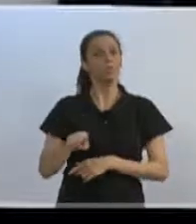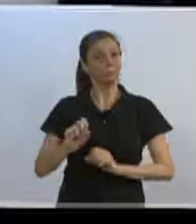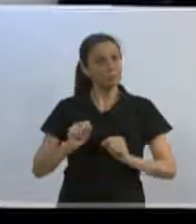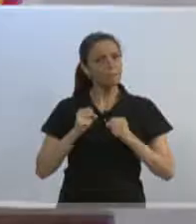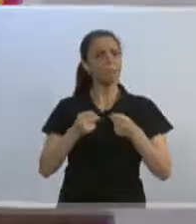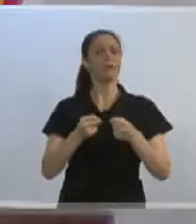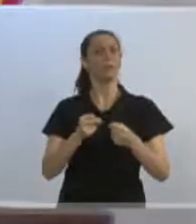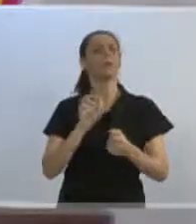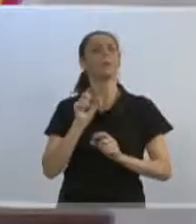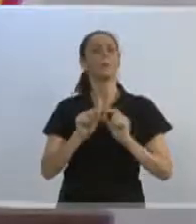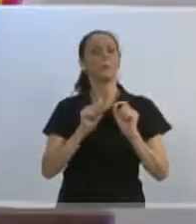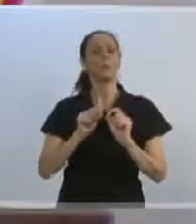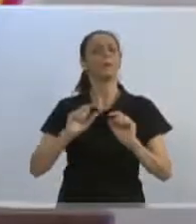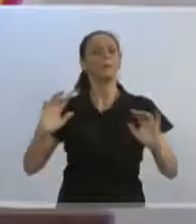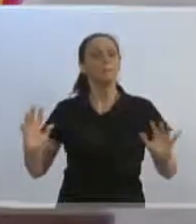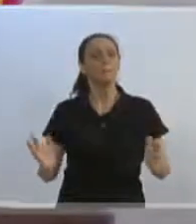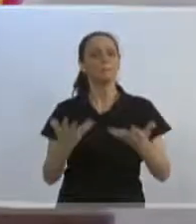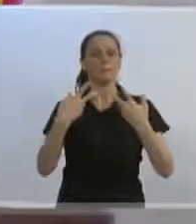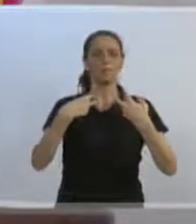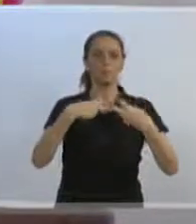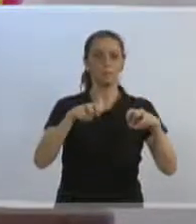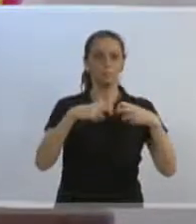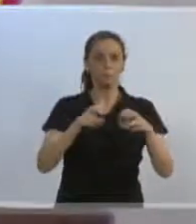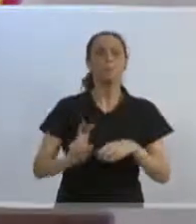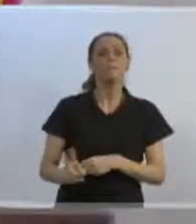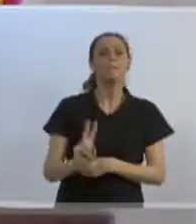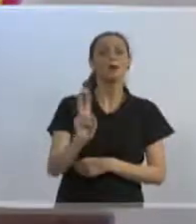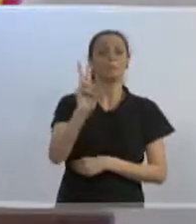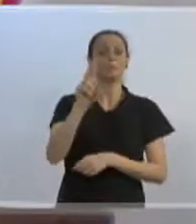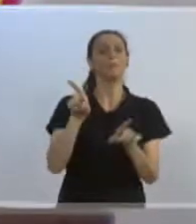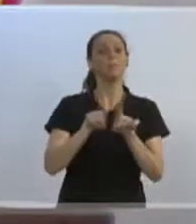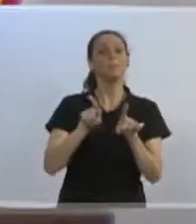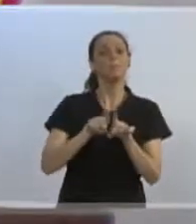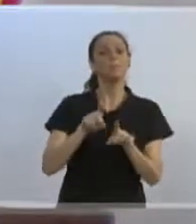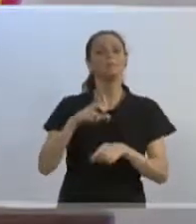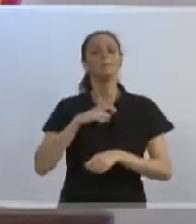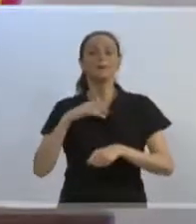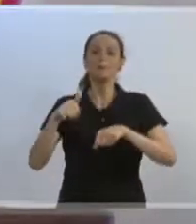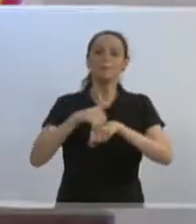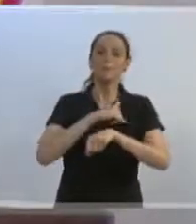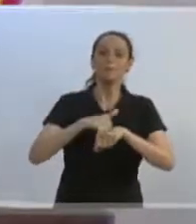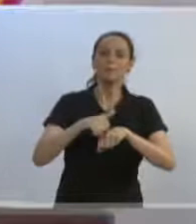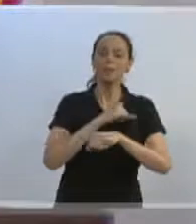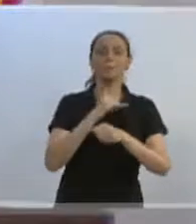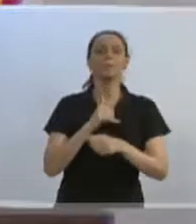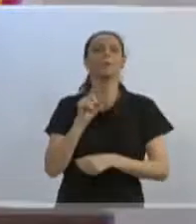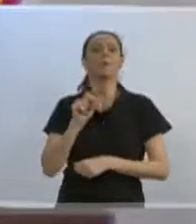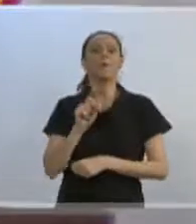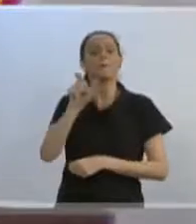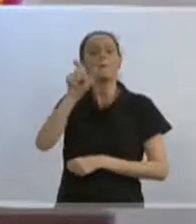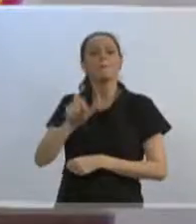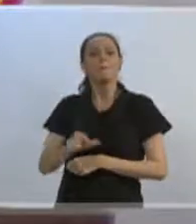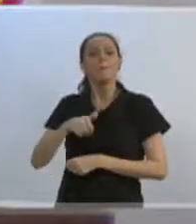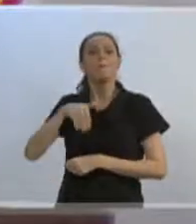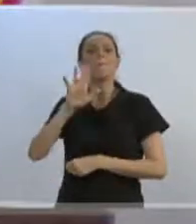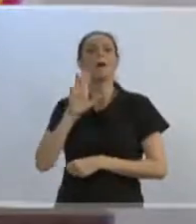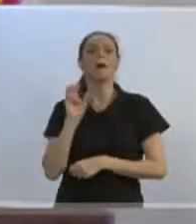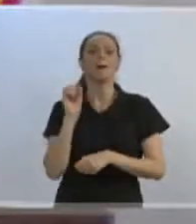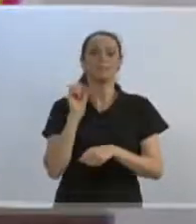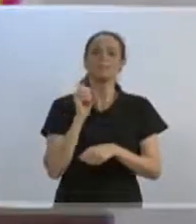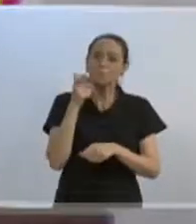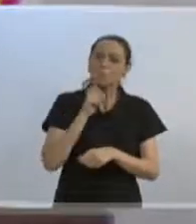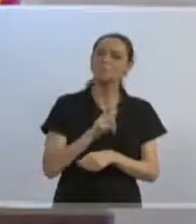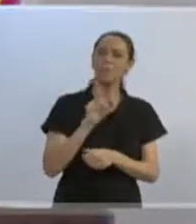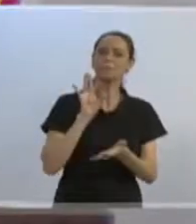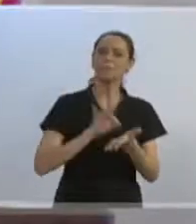em incentivar o transporte coletivo, inclusive achar métodos e estratégias para ampliar o uso do transporte coletivo. O